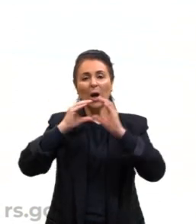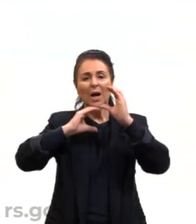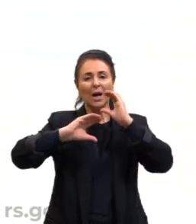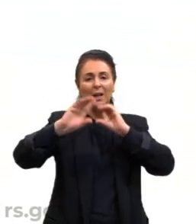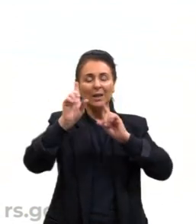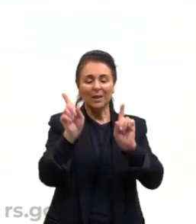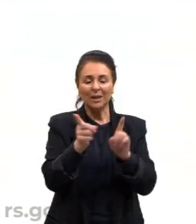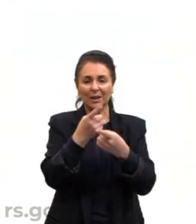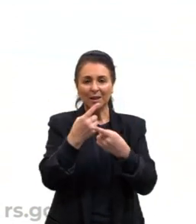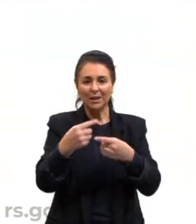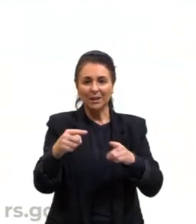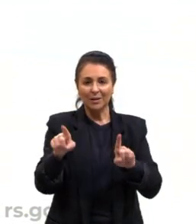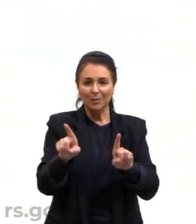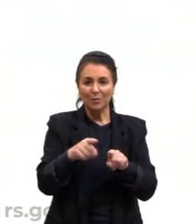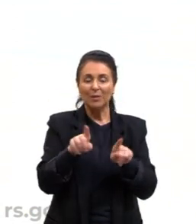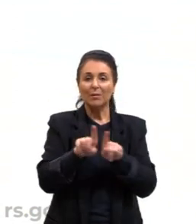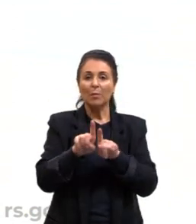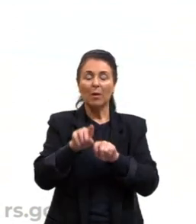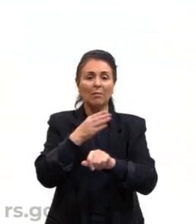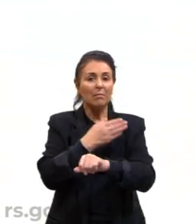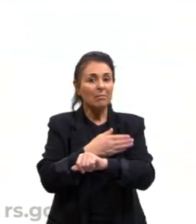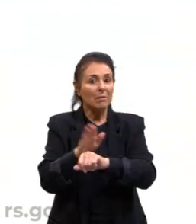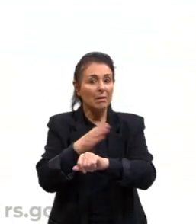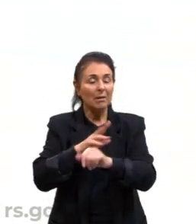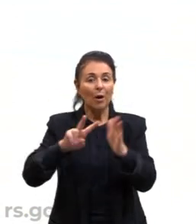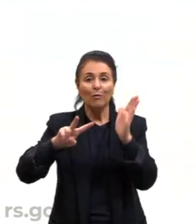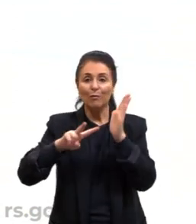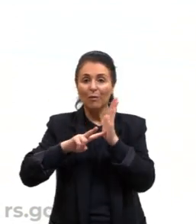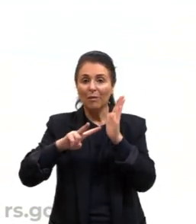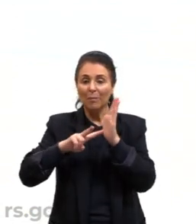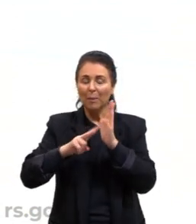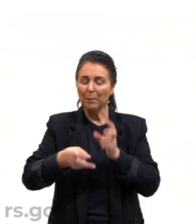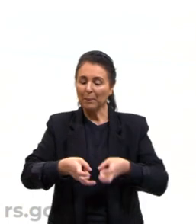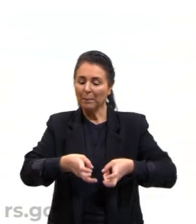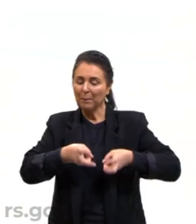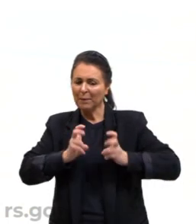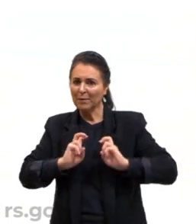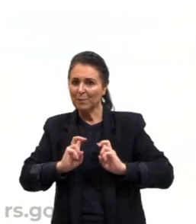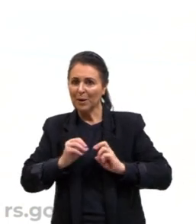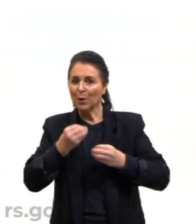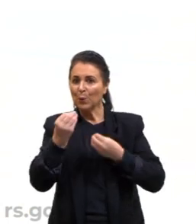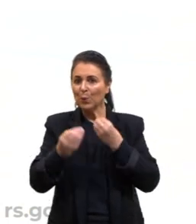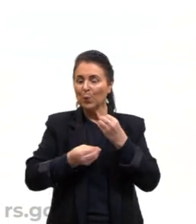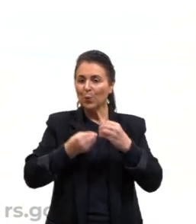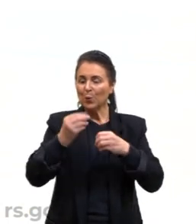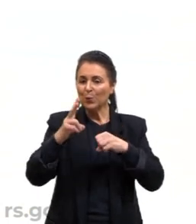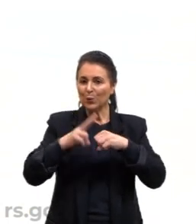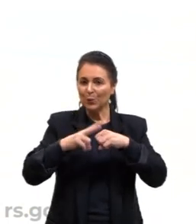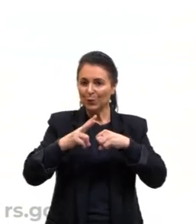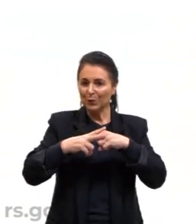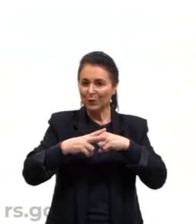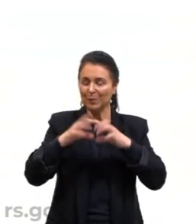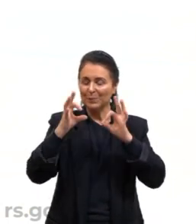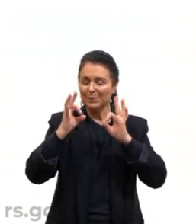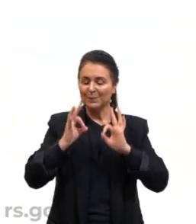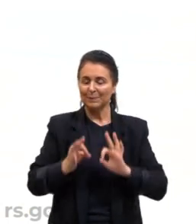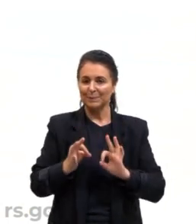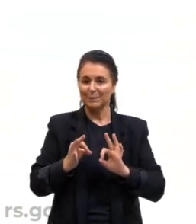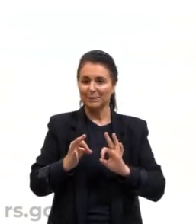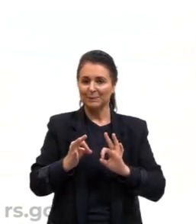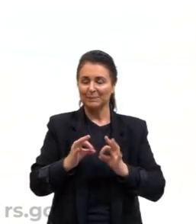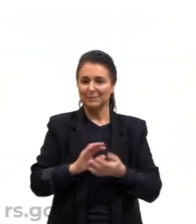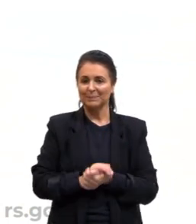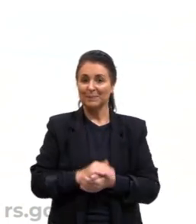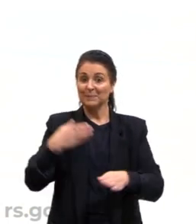né na língua além de treinar com vocabulário e perceber um modo o uso dos tempos verbais certo